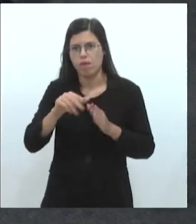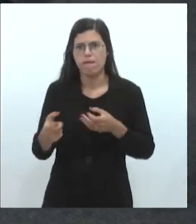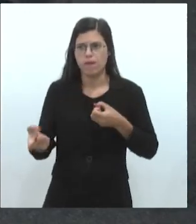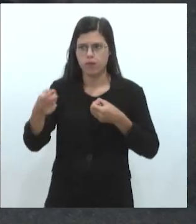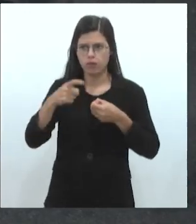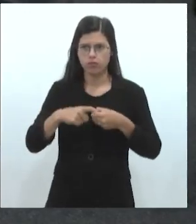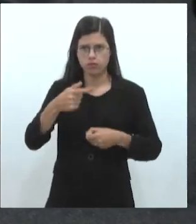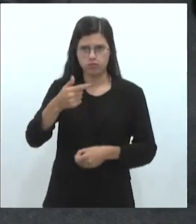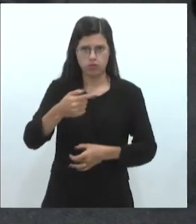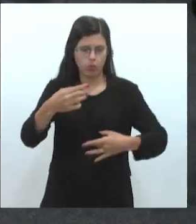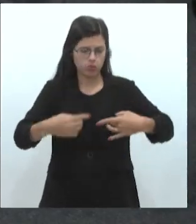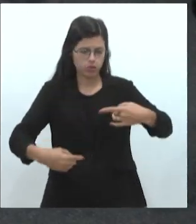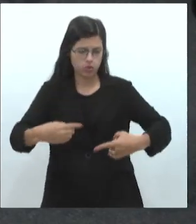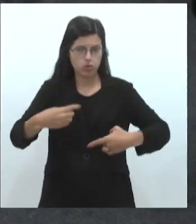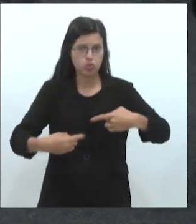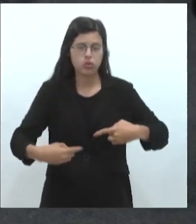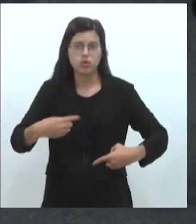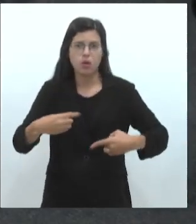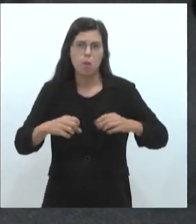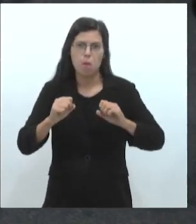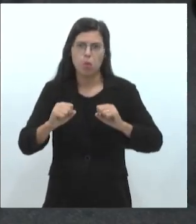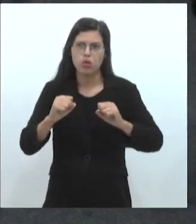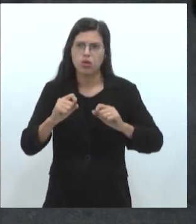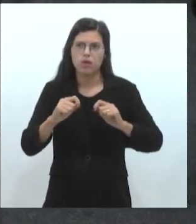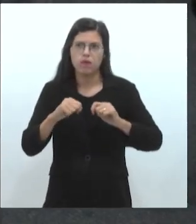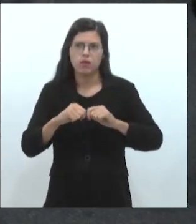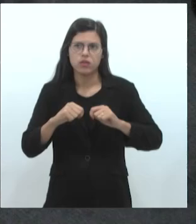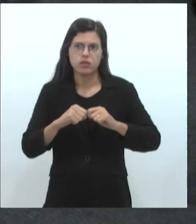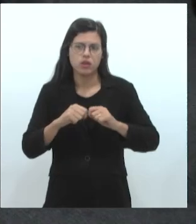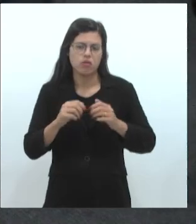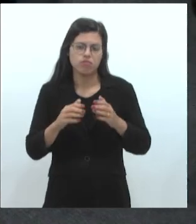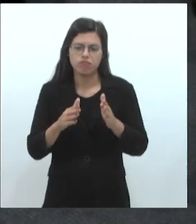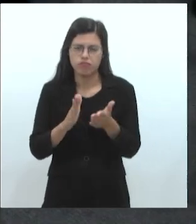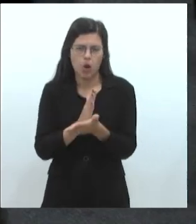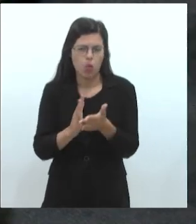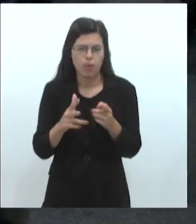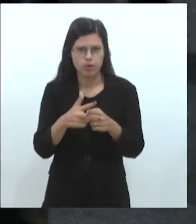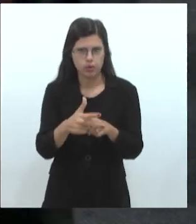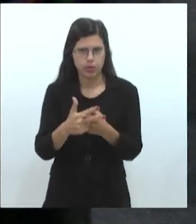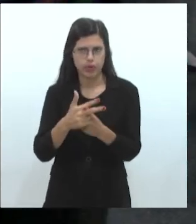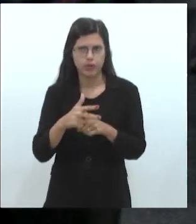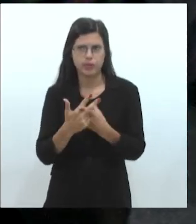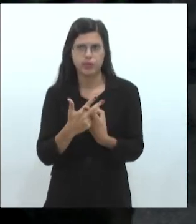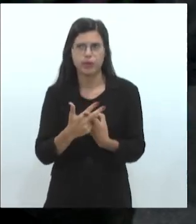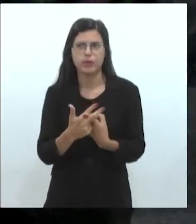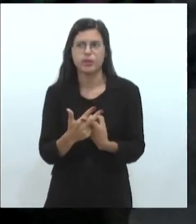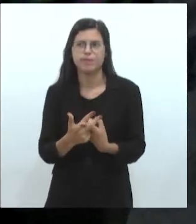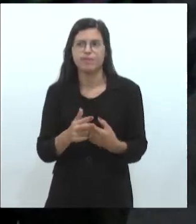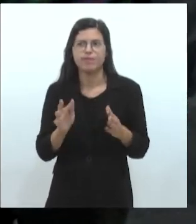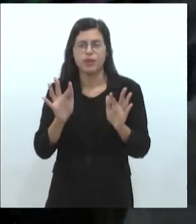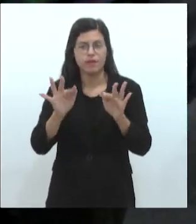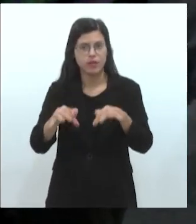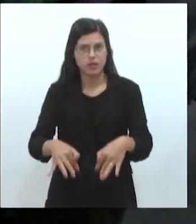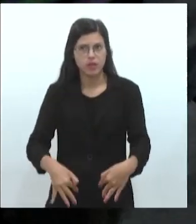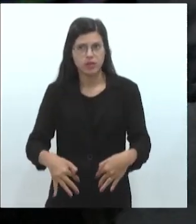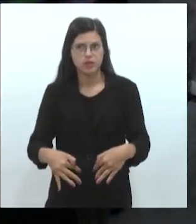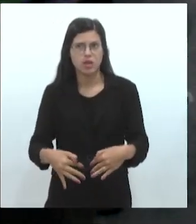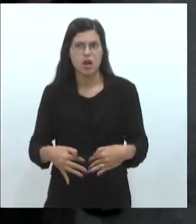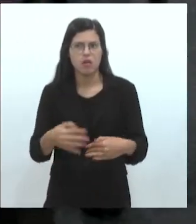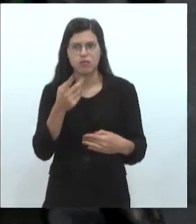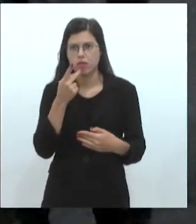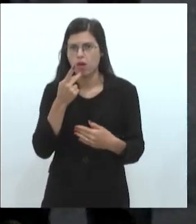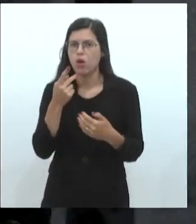segunda e poderão ser feitos alguns ajustes. E para concluir, senhora presidente, dizendo que eu estou